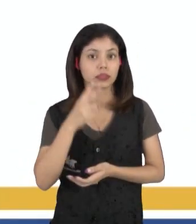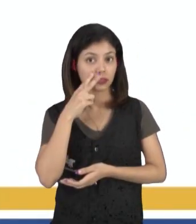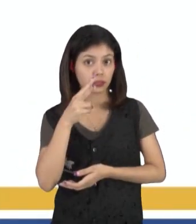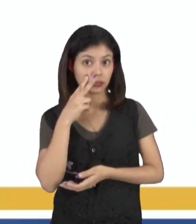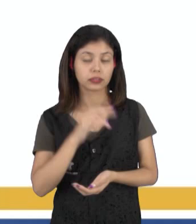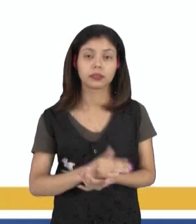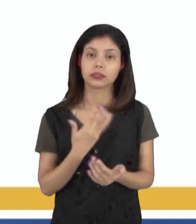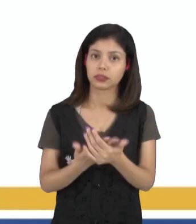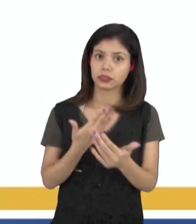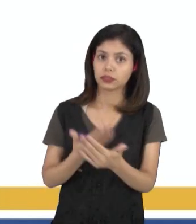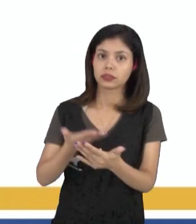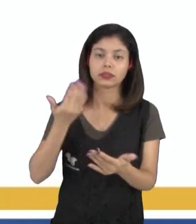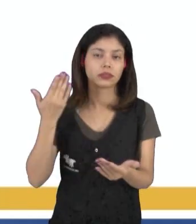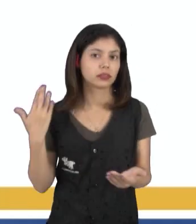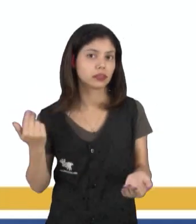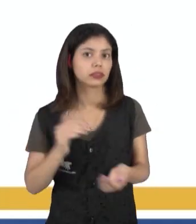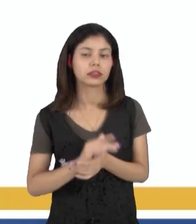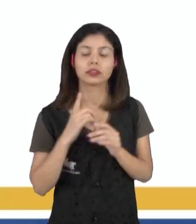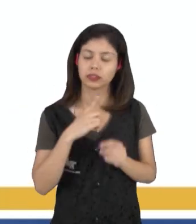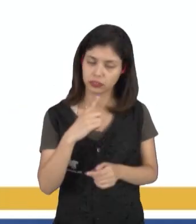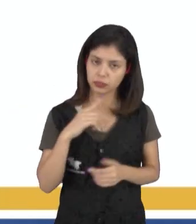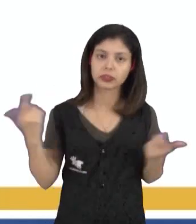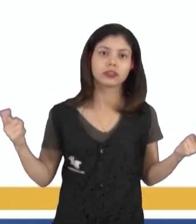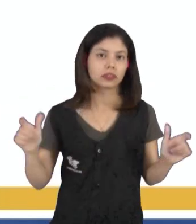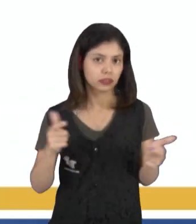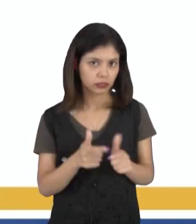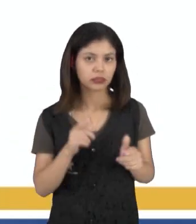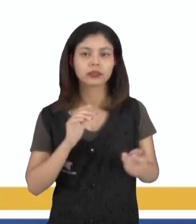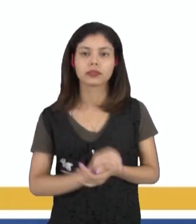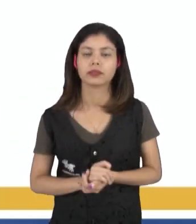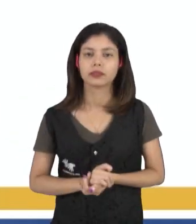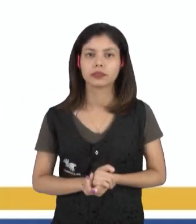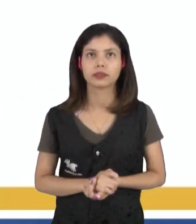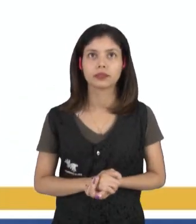vimos na aula anterior que a gente tem a forma reduzida, né,